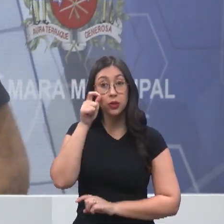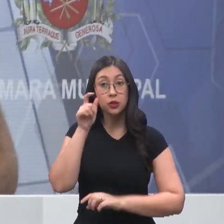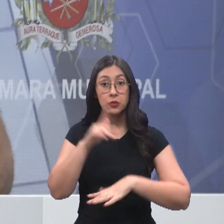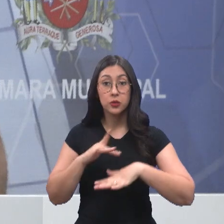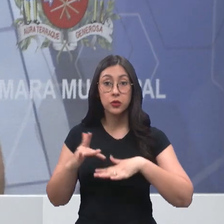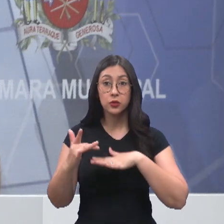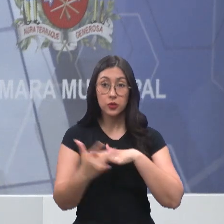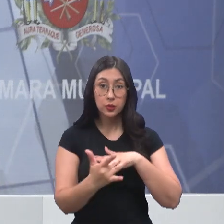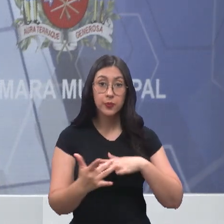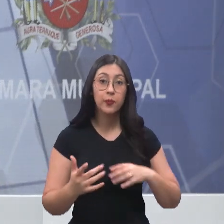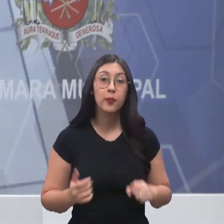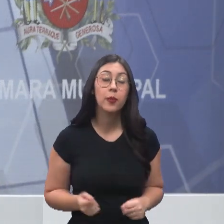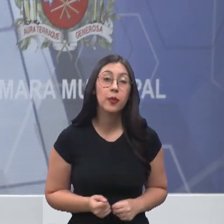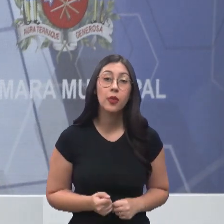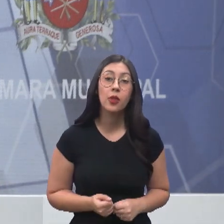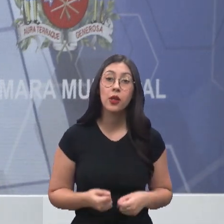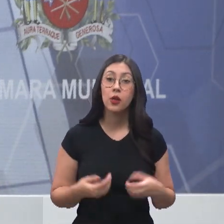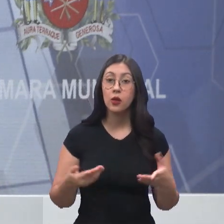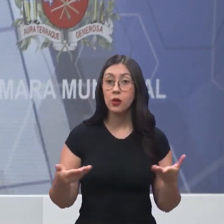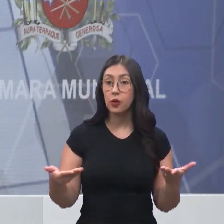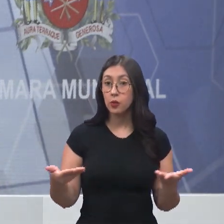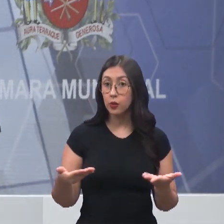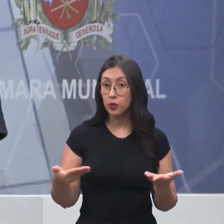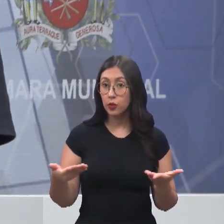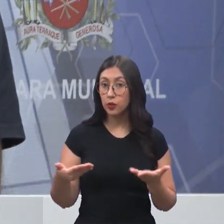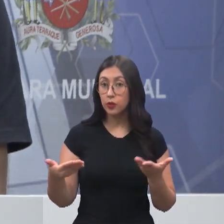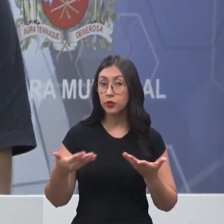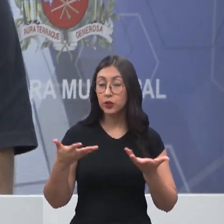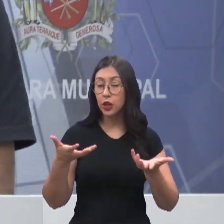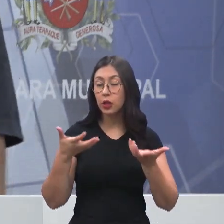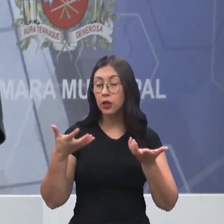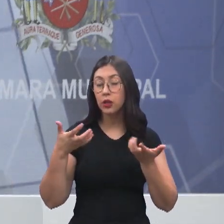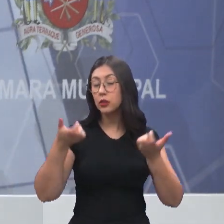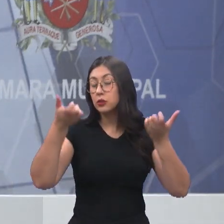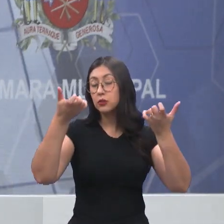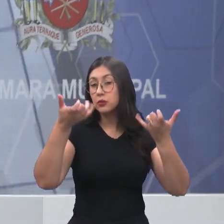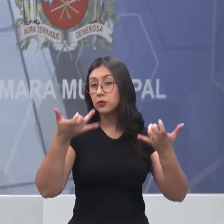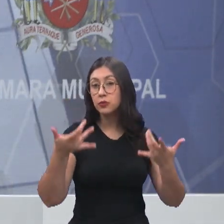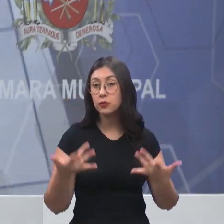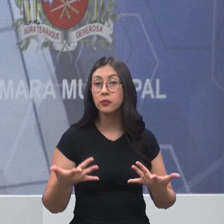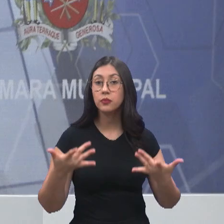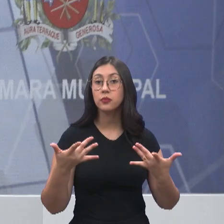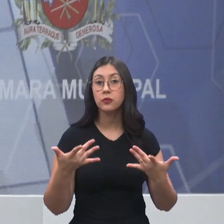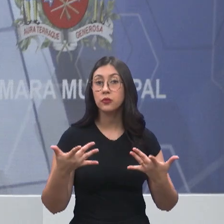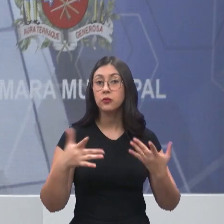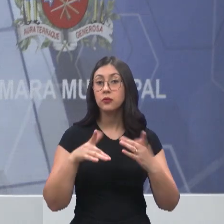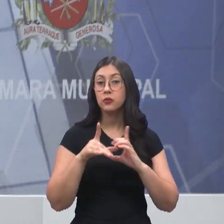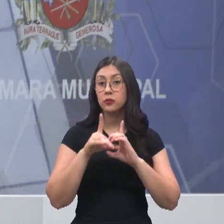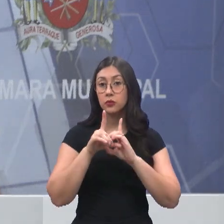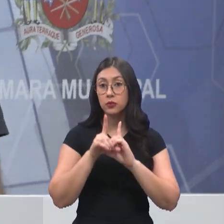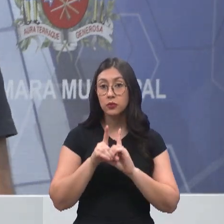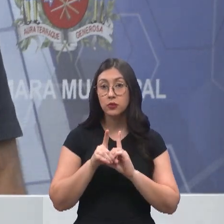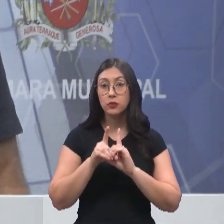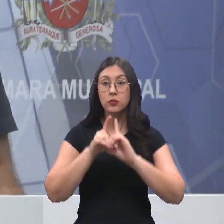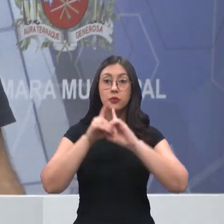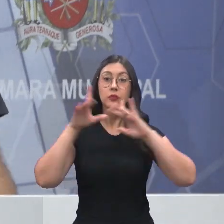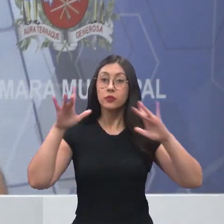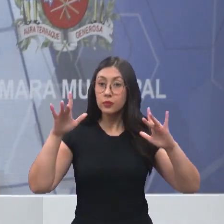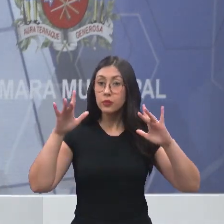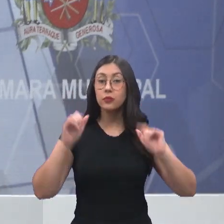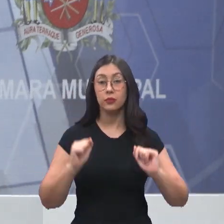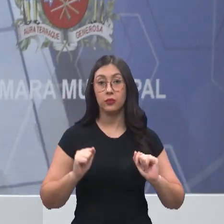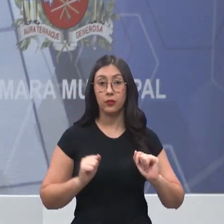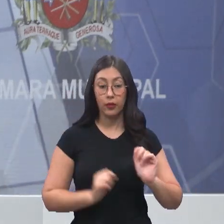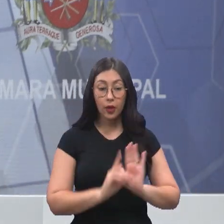senhor presidente, na tribuna de hoje para falar um pouco de democracia, para falar um pouco de direito,